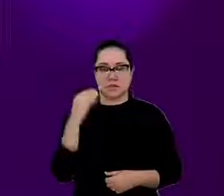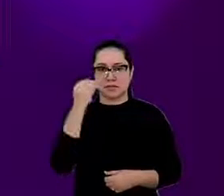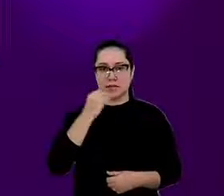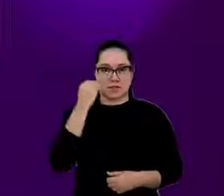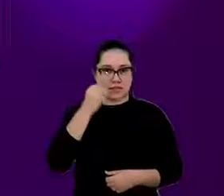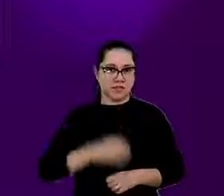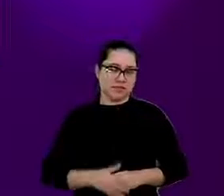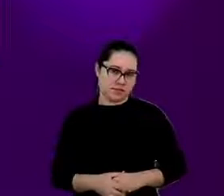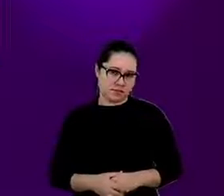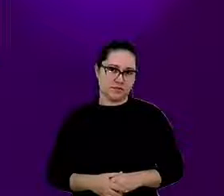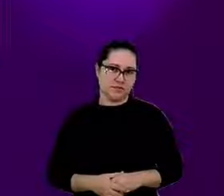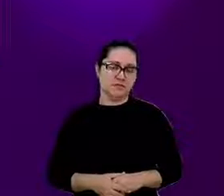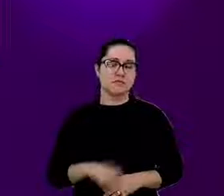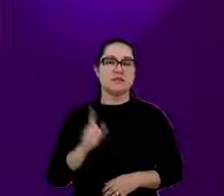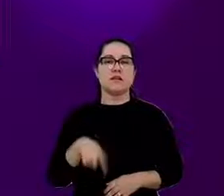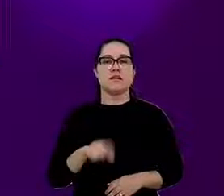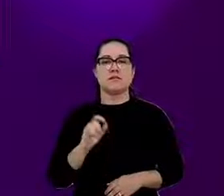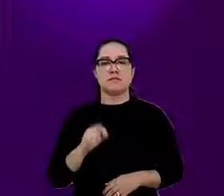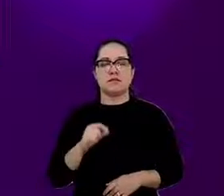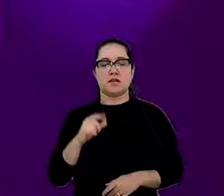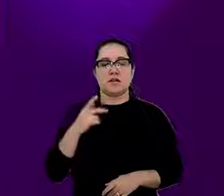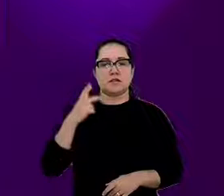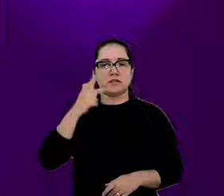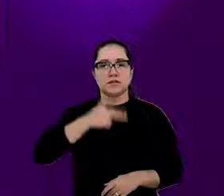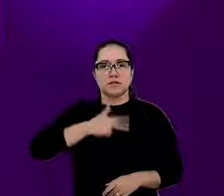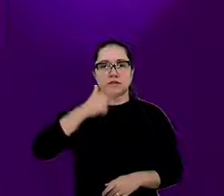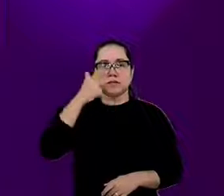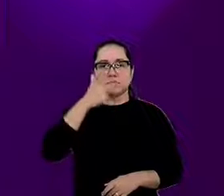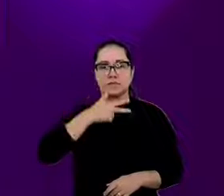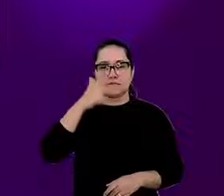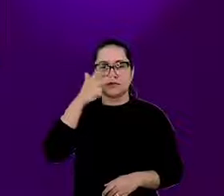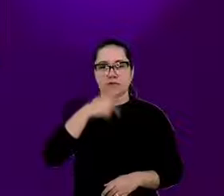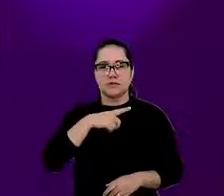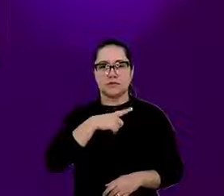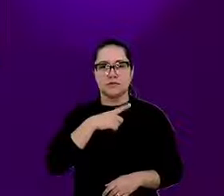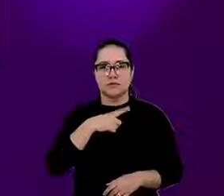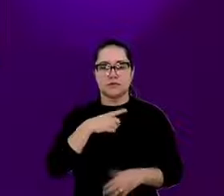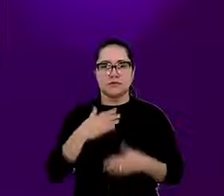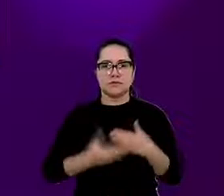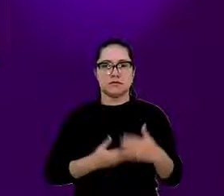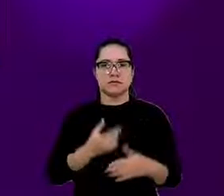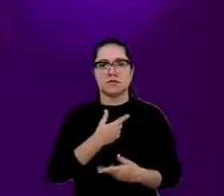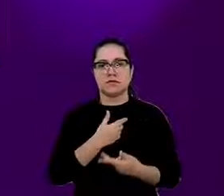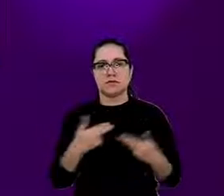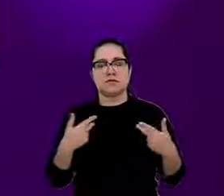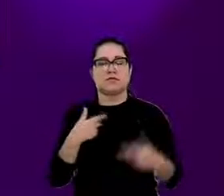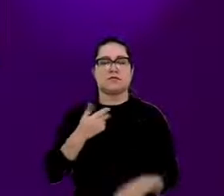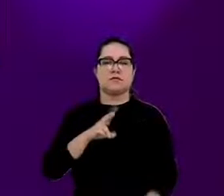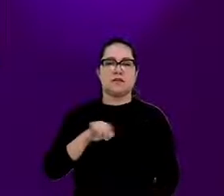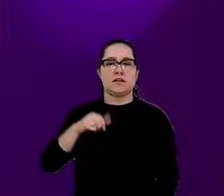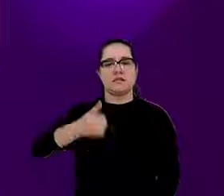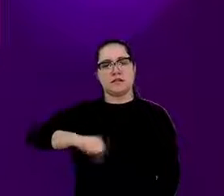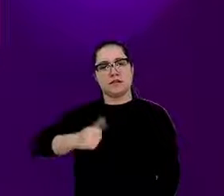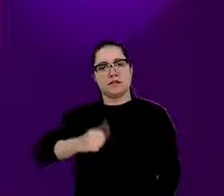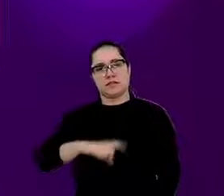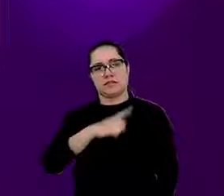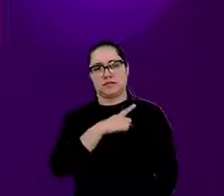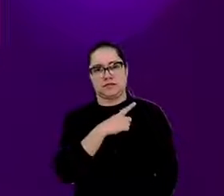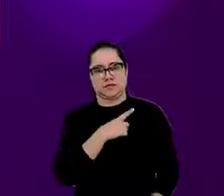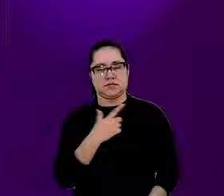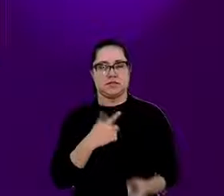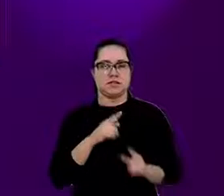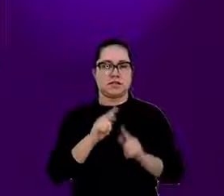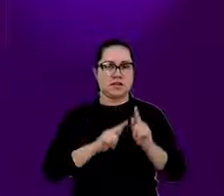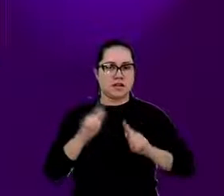Ou seja, a partir da repetição de diferentes perfis que a gente esteja avaliando, seja de métodos gráficos, seja de